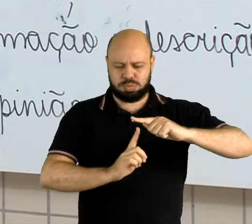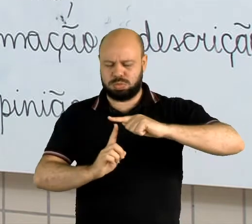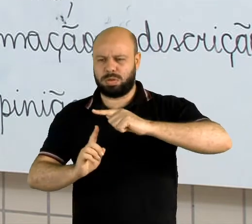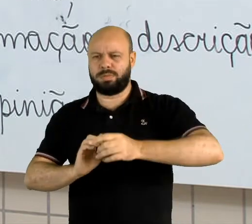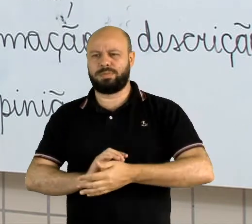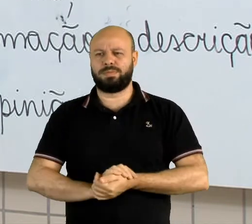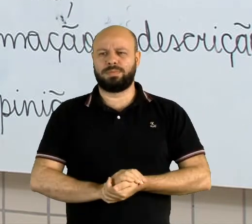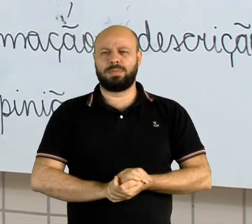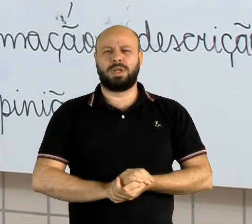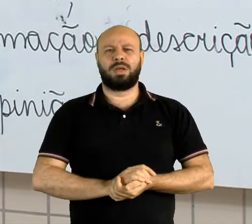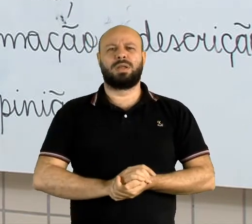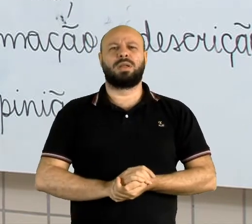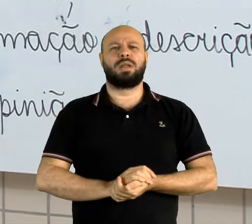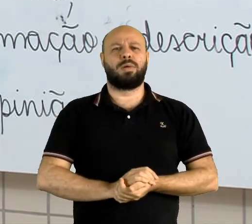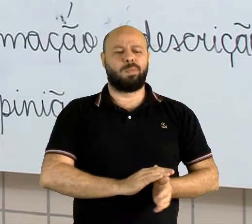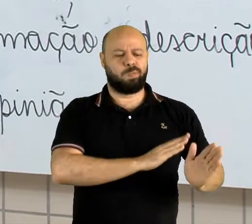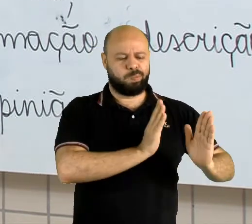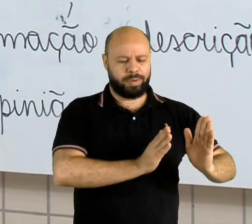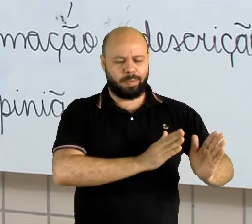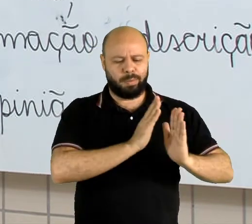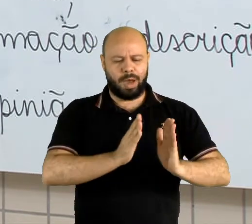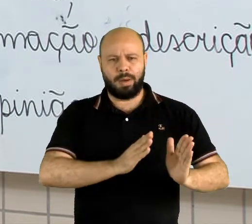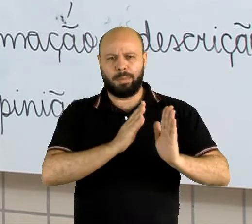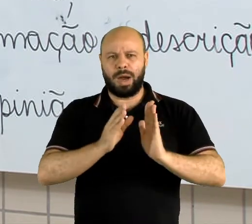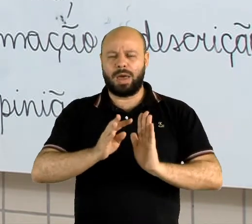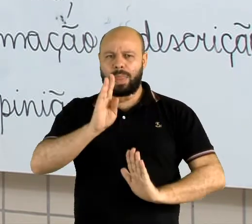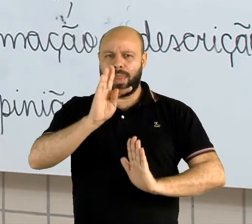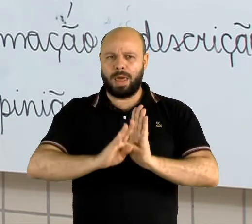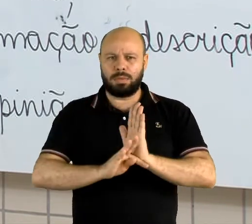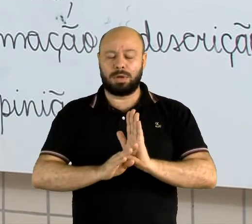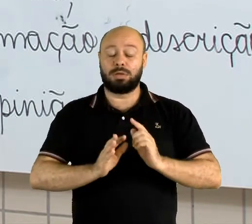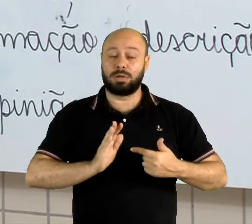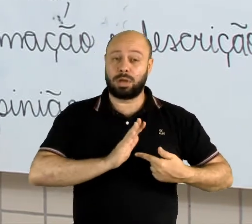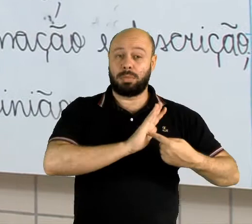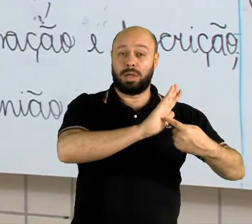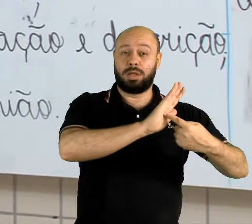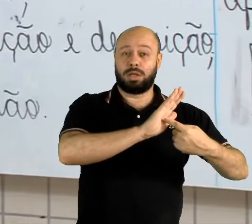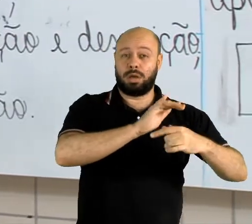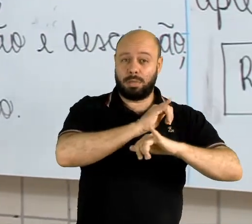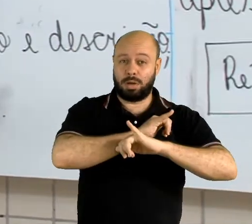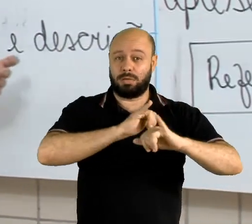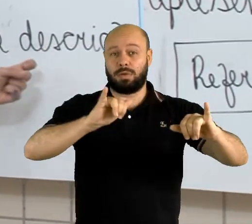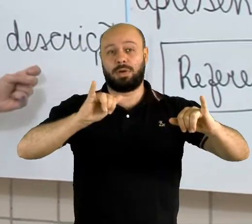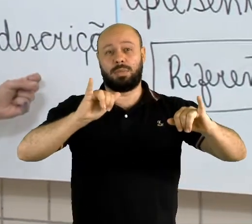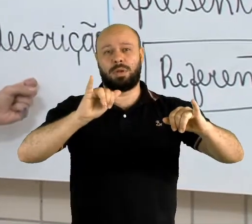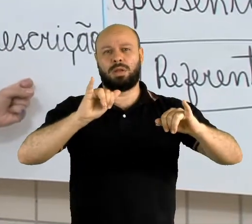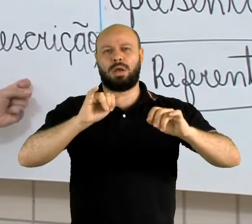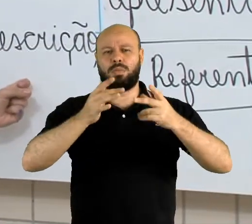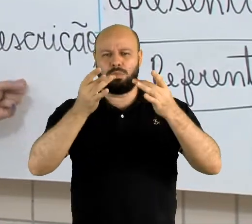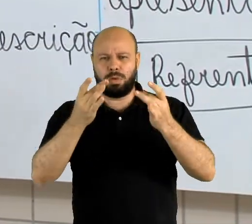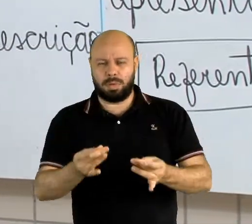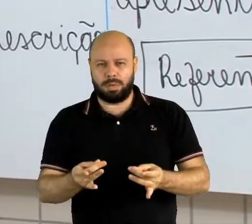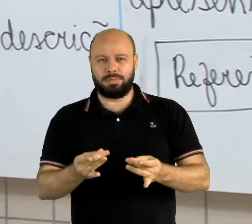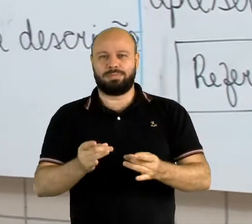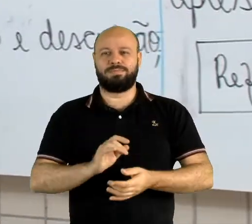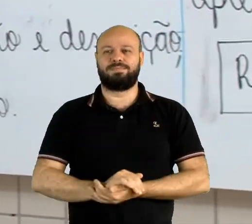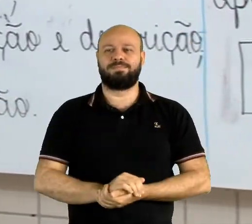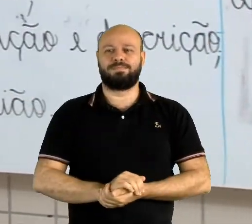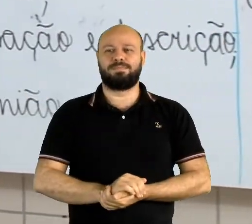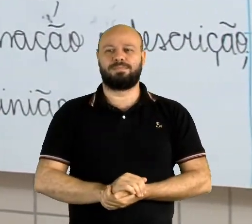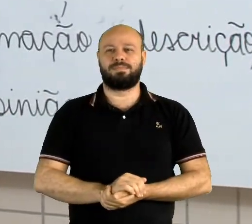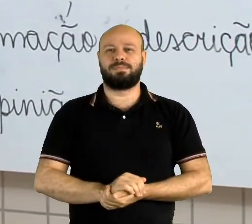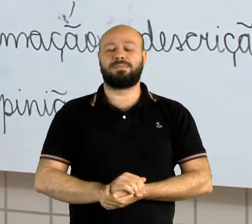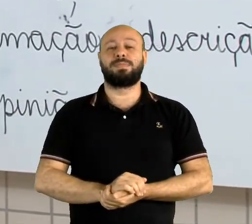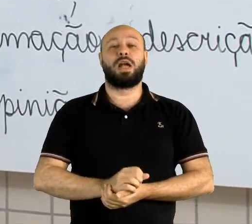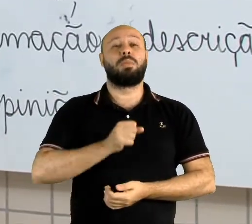abordar várias sequências textuais, exposição, informação, descrição. A reportagem ela